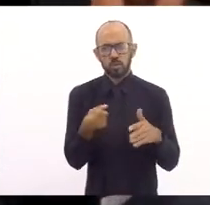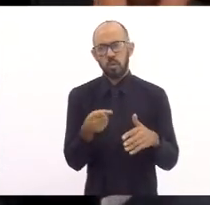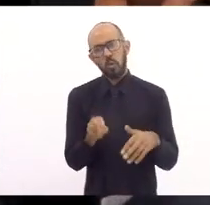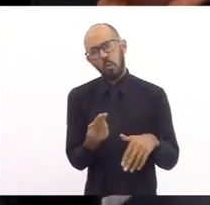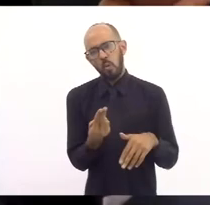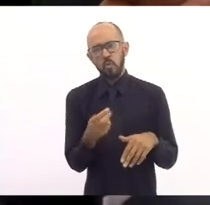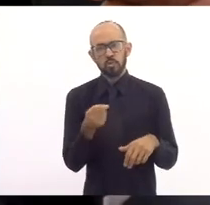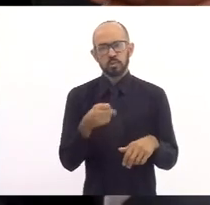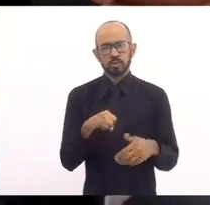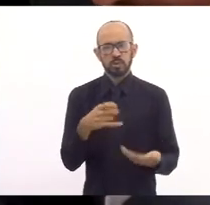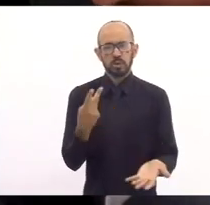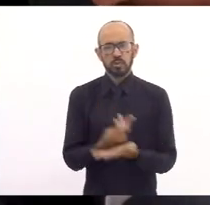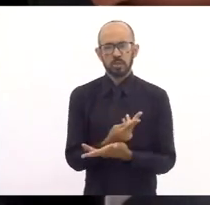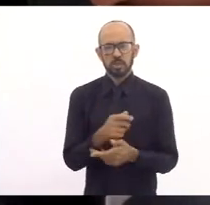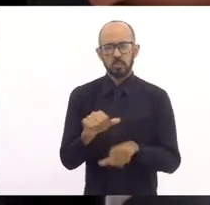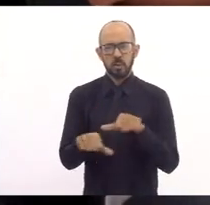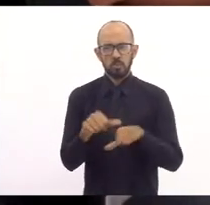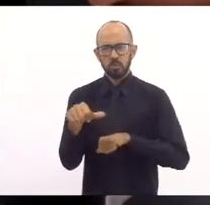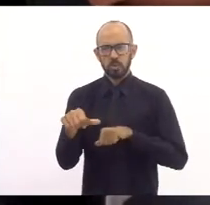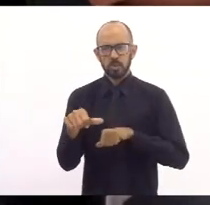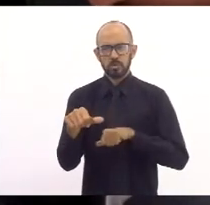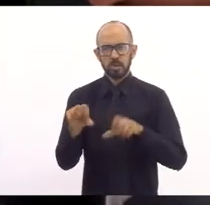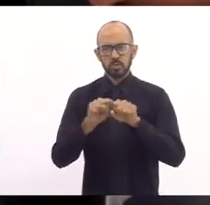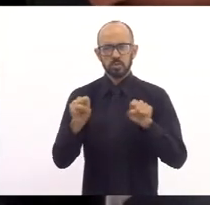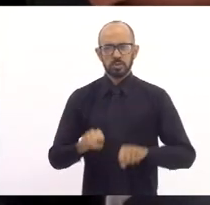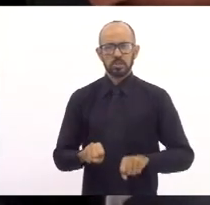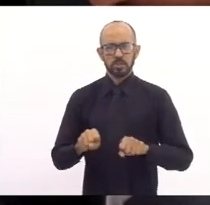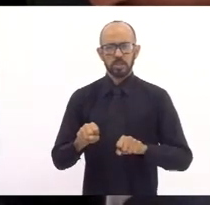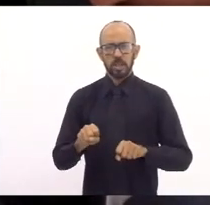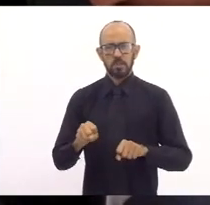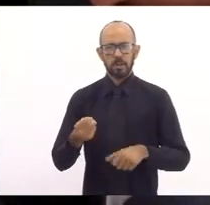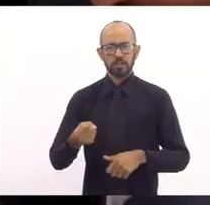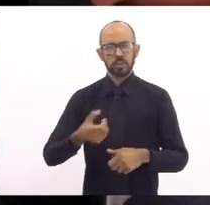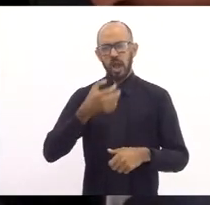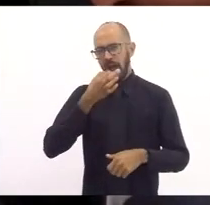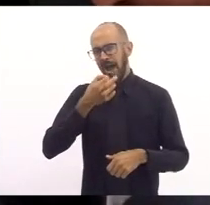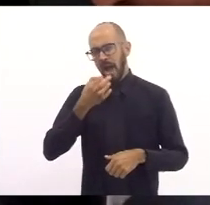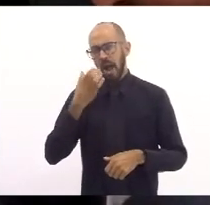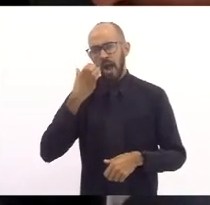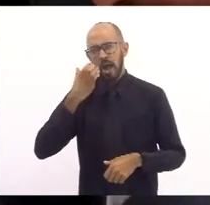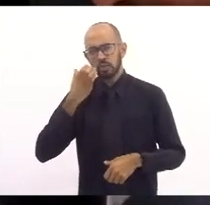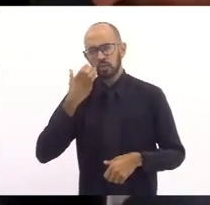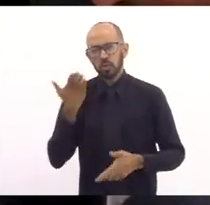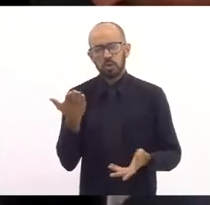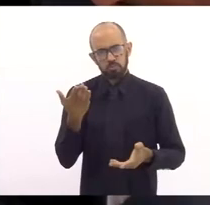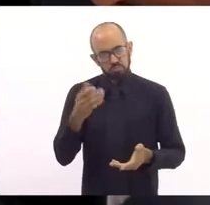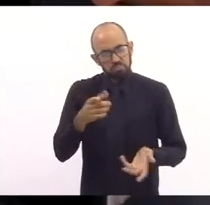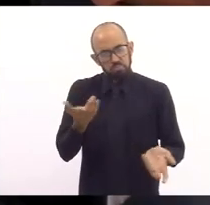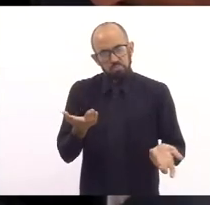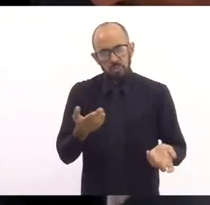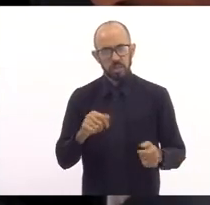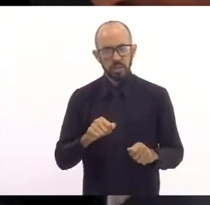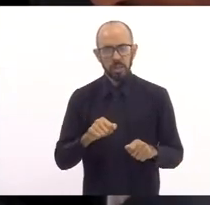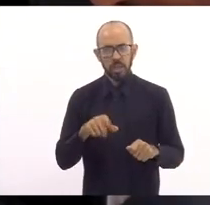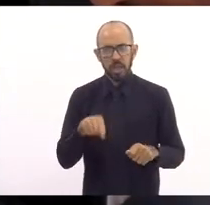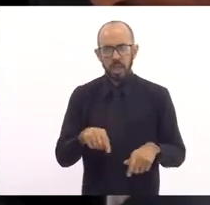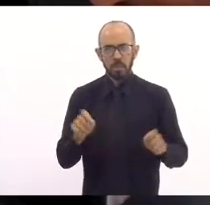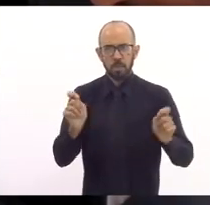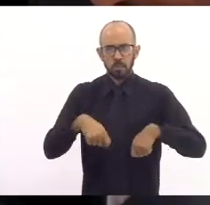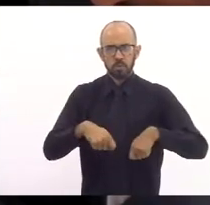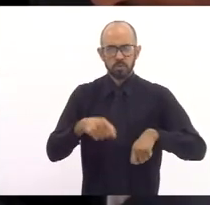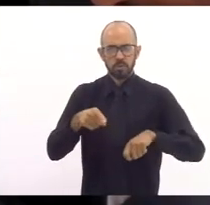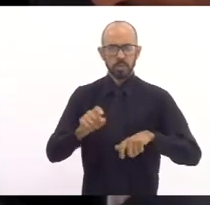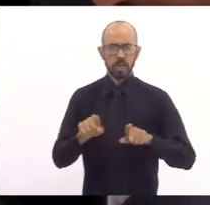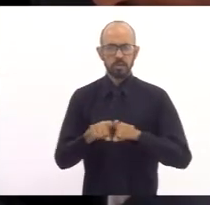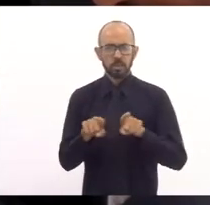sistema de rádio. Em várias estações, nesse sentido, isso também é mais um fator que pontua como possibilidade de atraso. Então, são